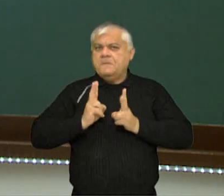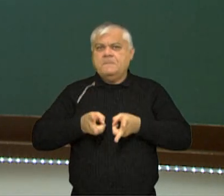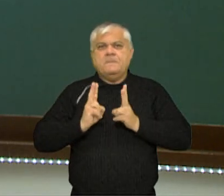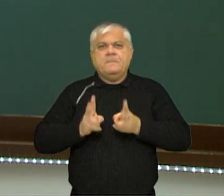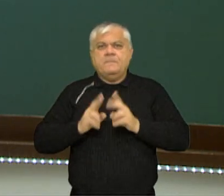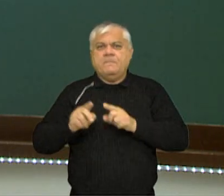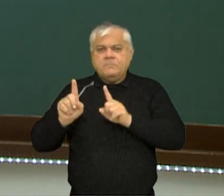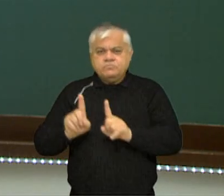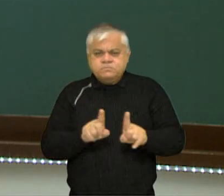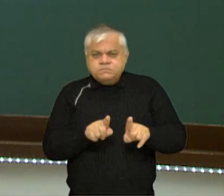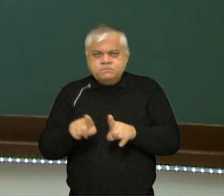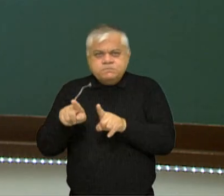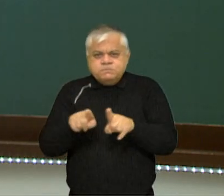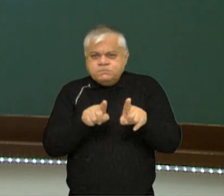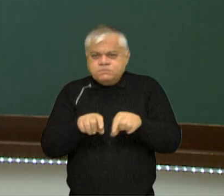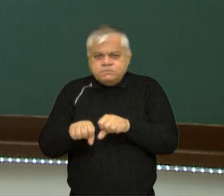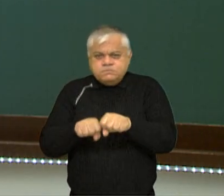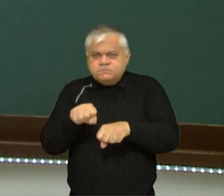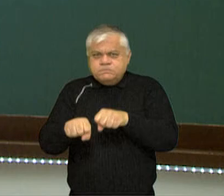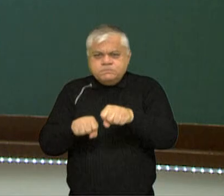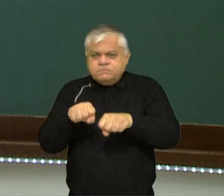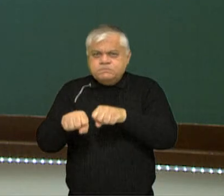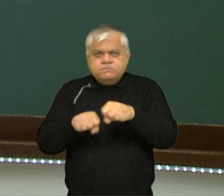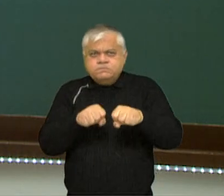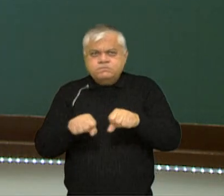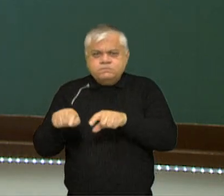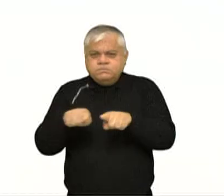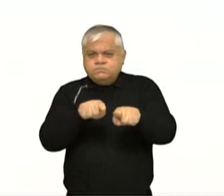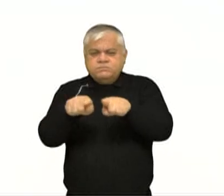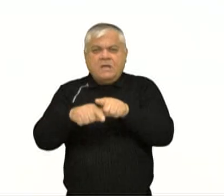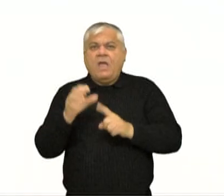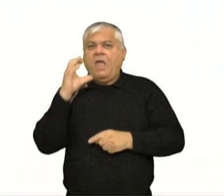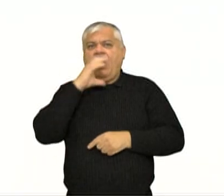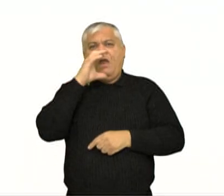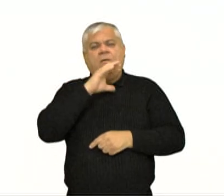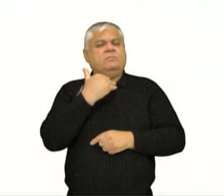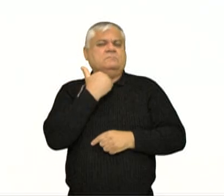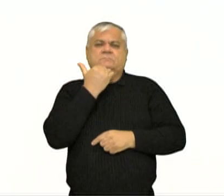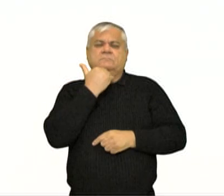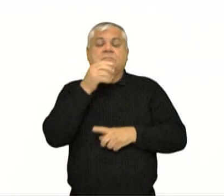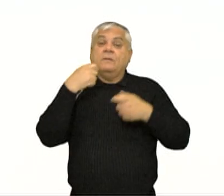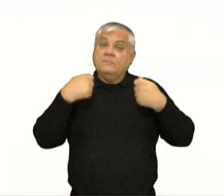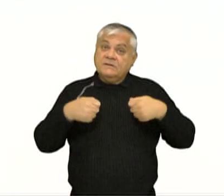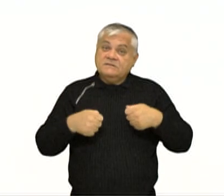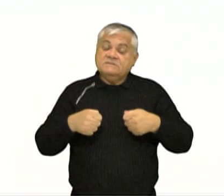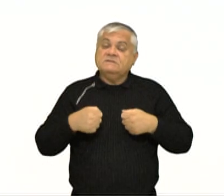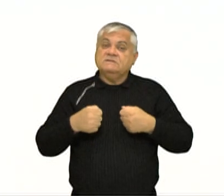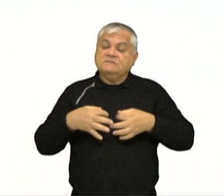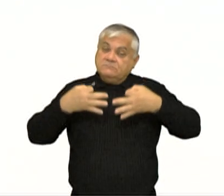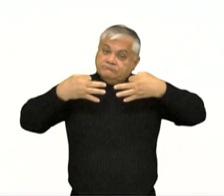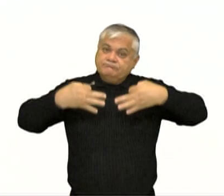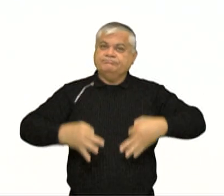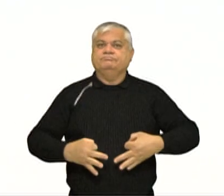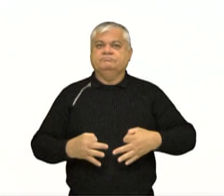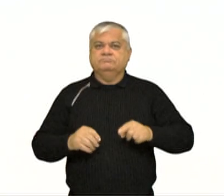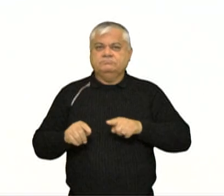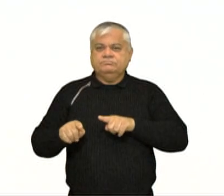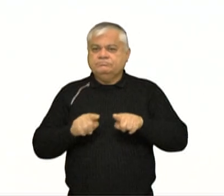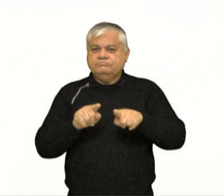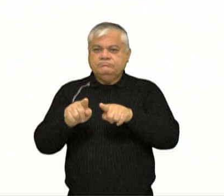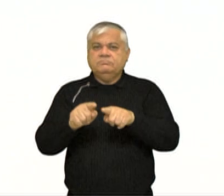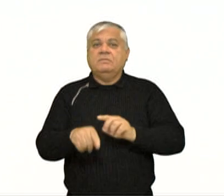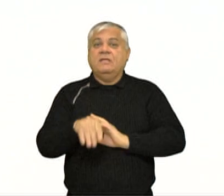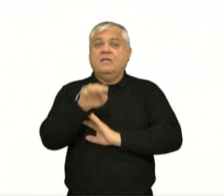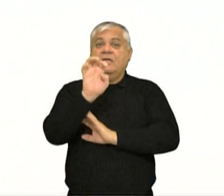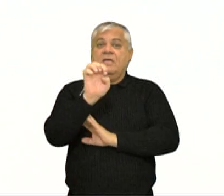chegada nos checkpoints. Então, no enduro não adianta ser o mais rápido, você tem que ser o mais regular. O enduro é uma prova